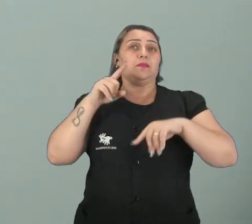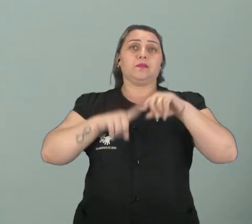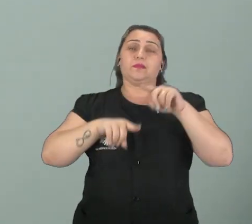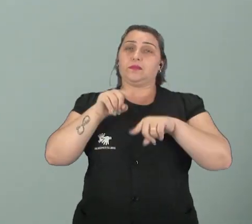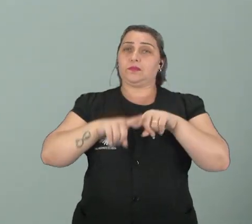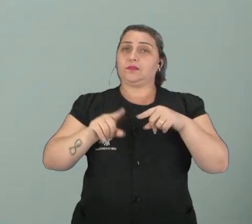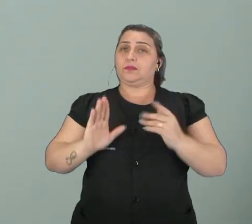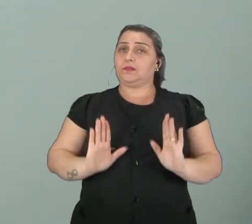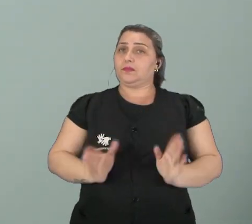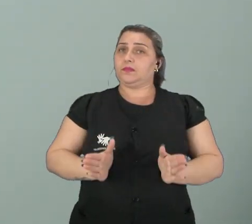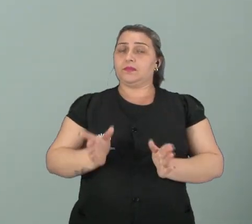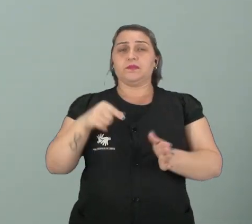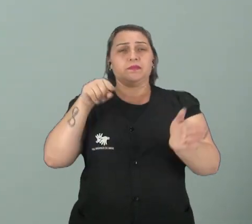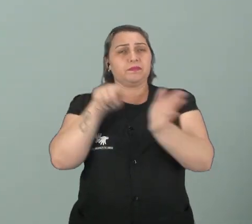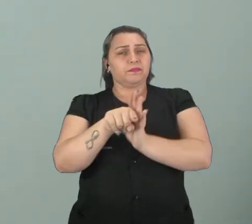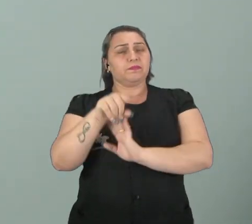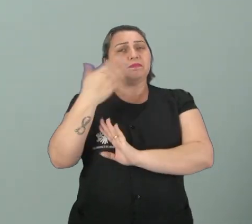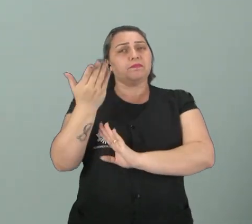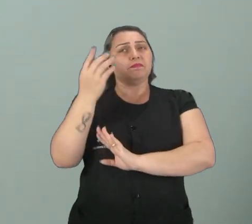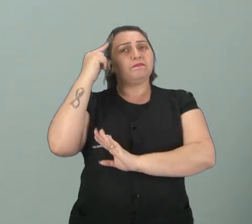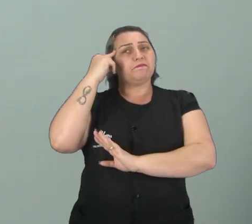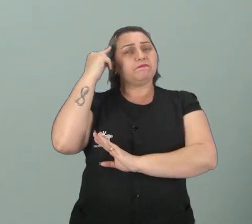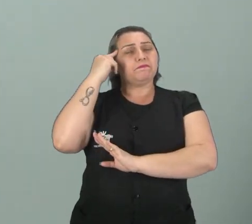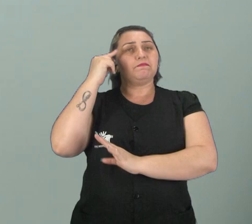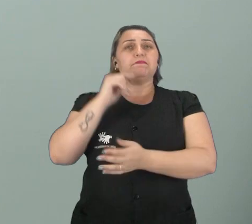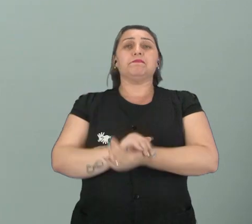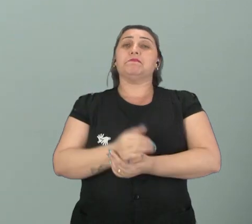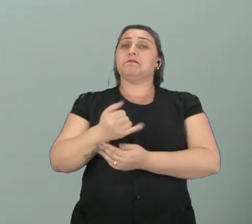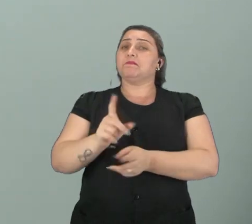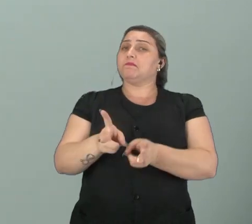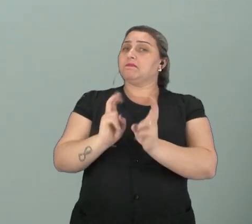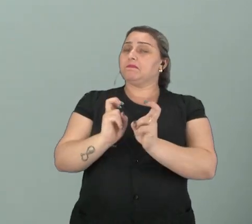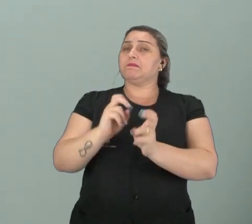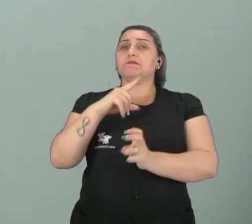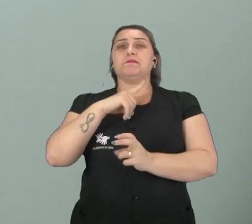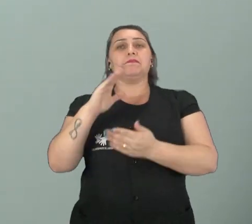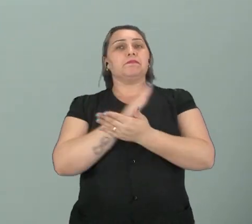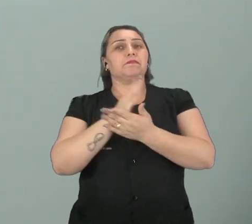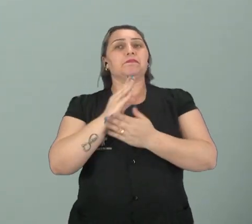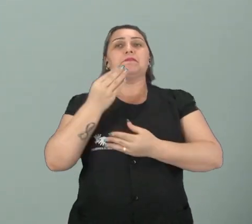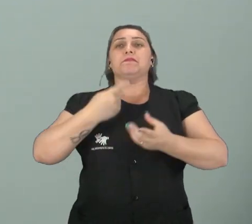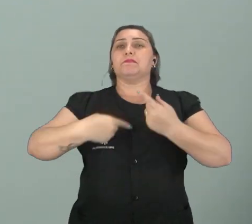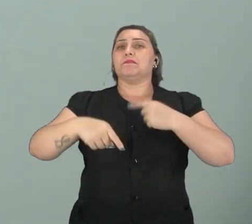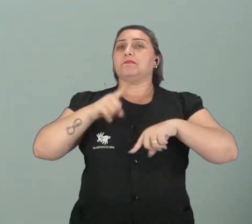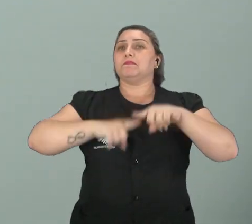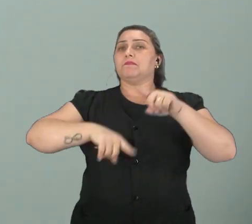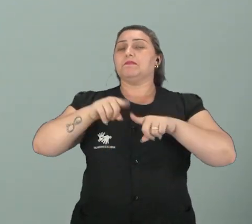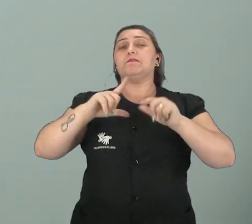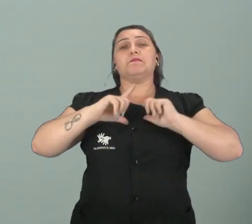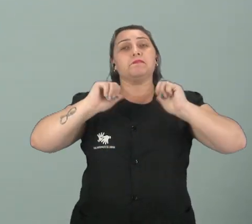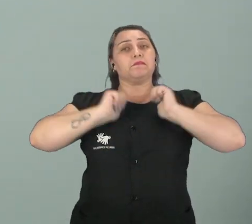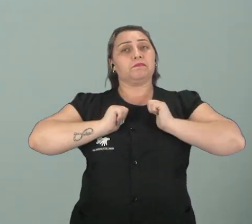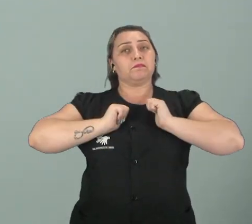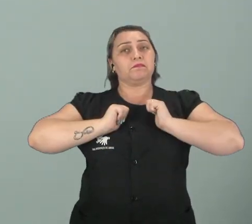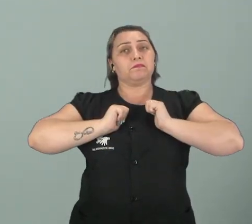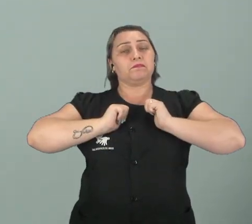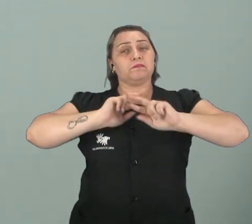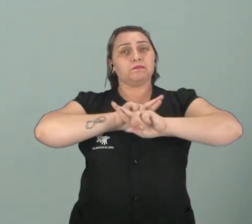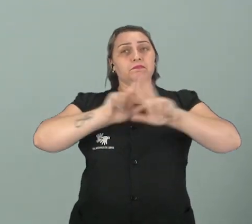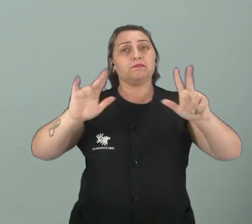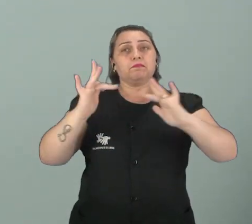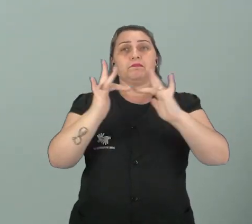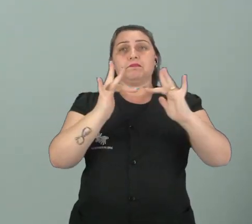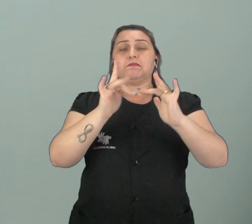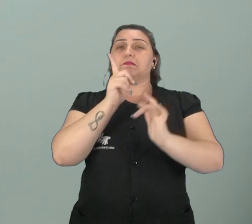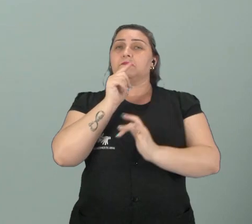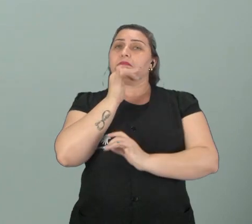objetos? Vocês já se pararam para pensar? Se você já observou, existem alguns materiais que vão ter um comportamento diferente quando tem